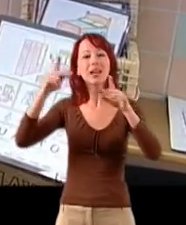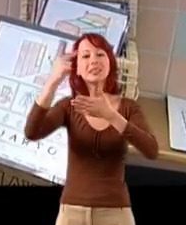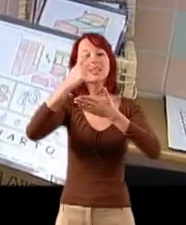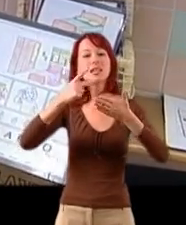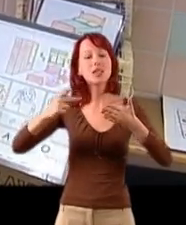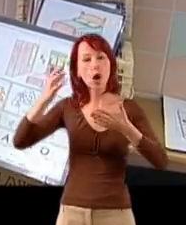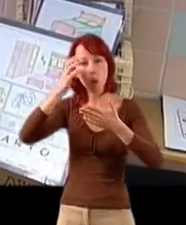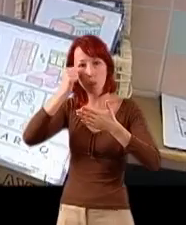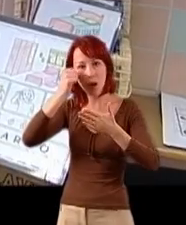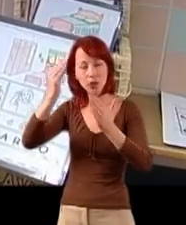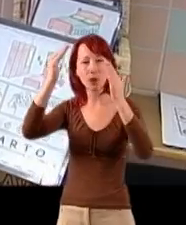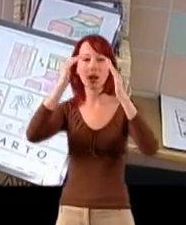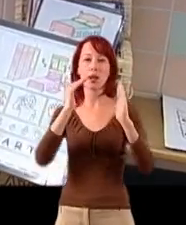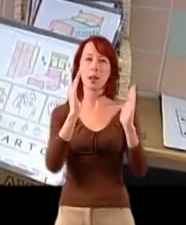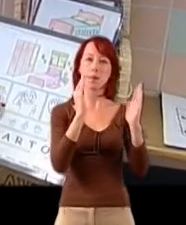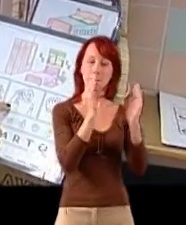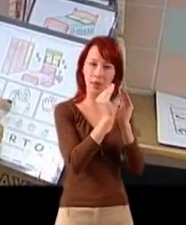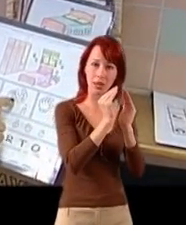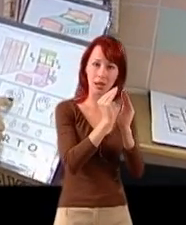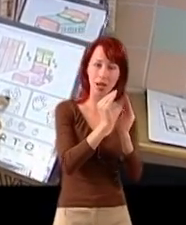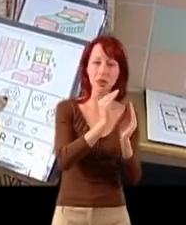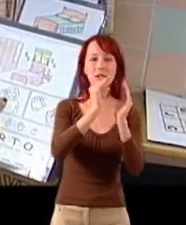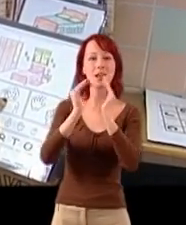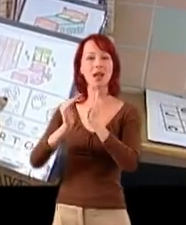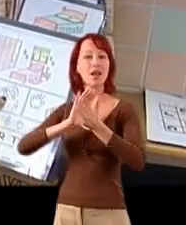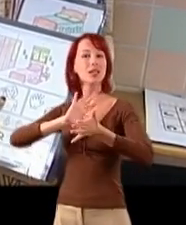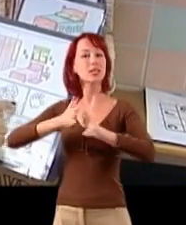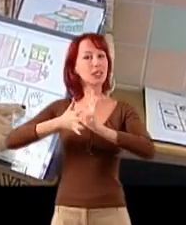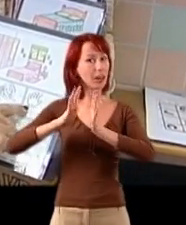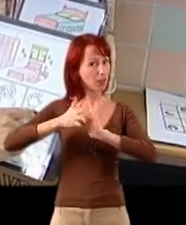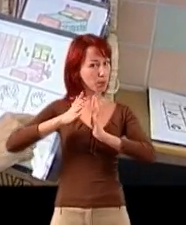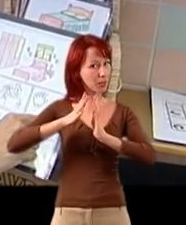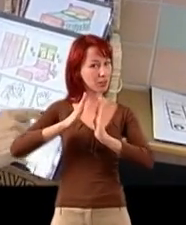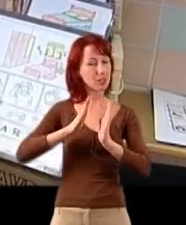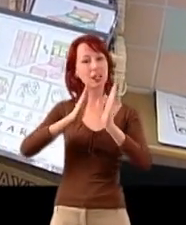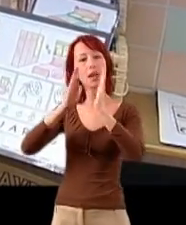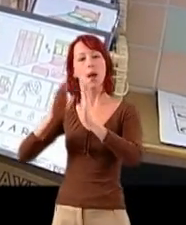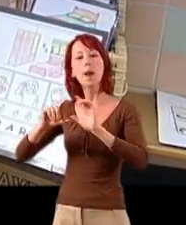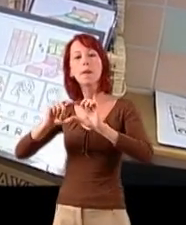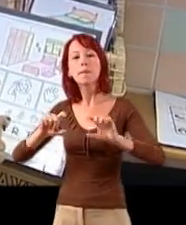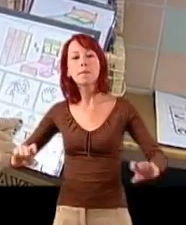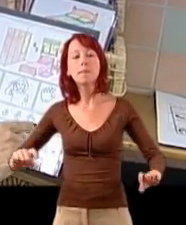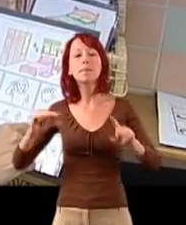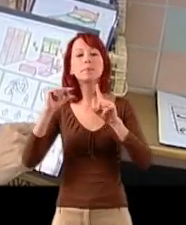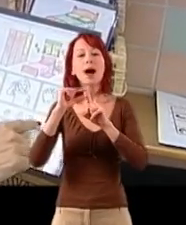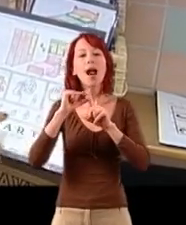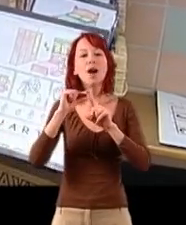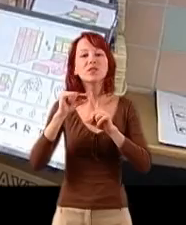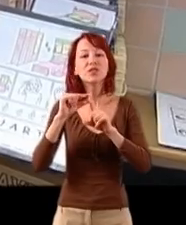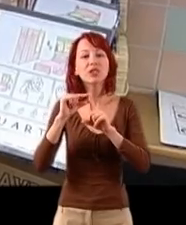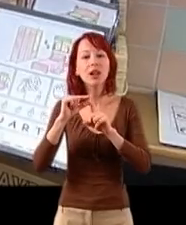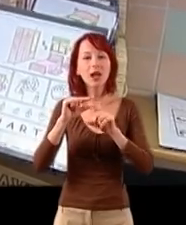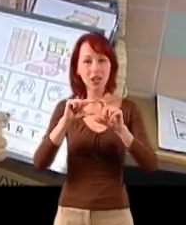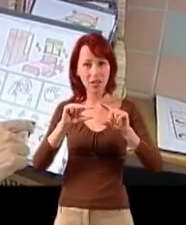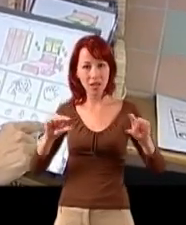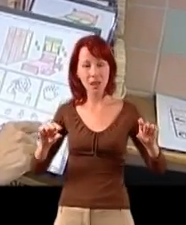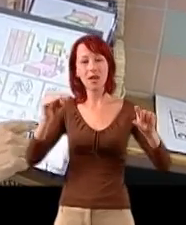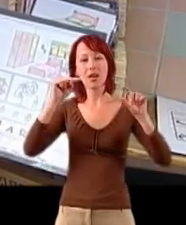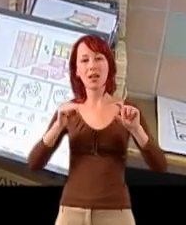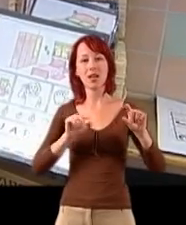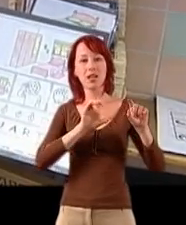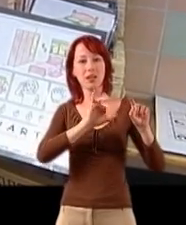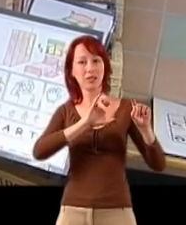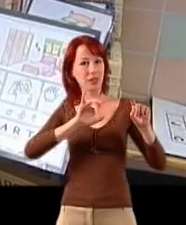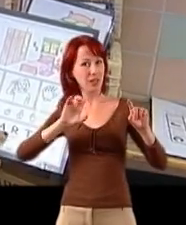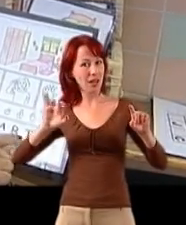quarto. Aqui tem ele miniatura, onde tem o gesto do quarto. E aqui tem a palavra em